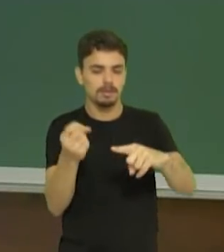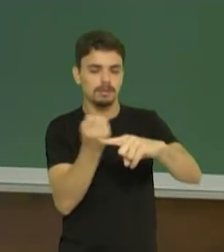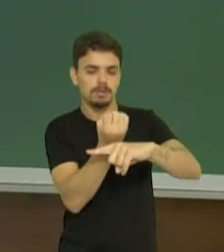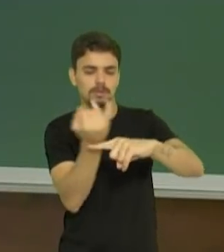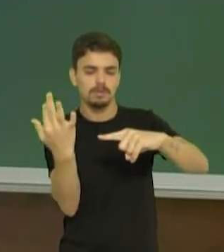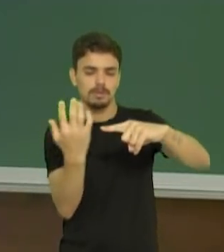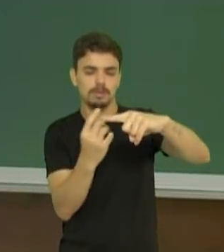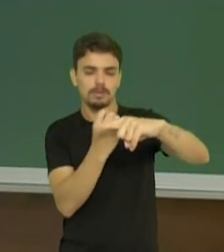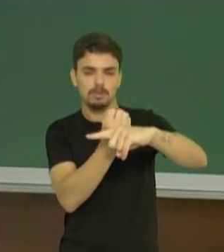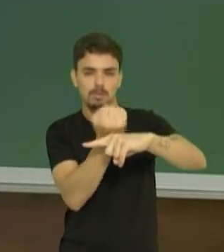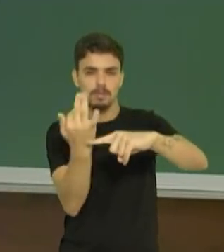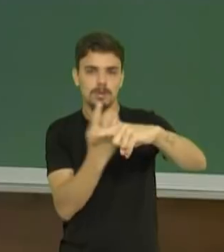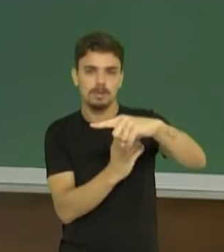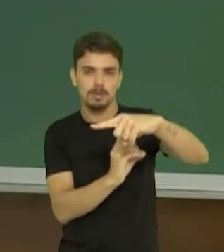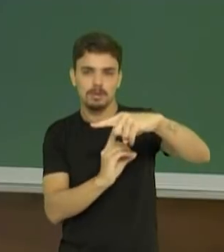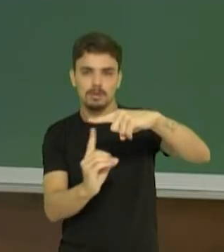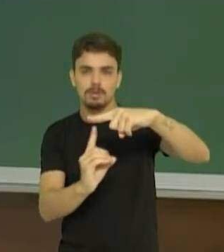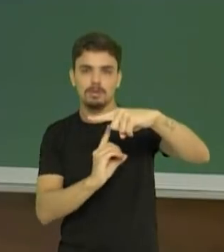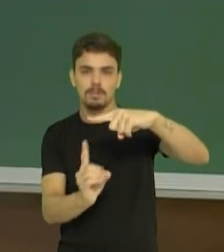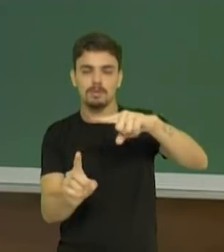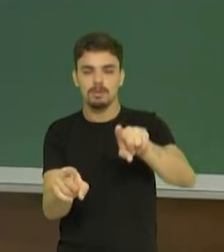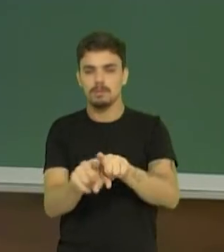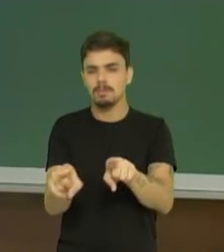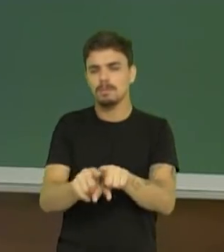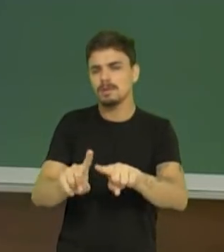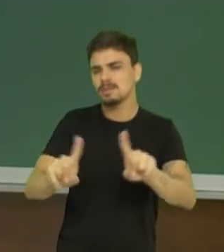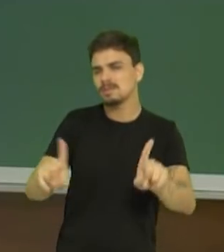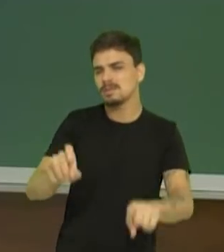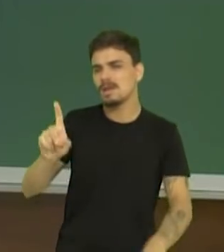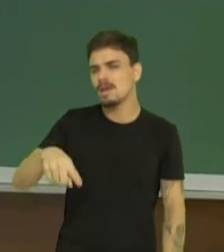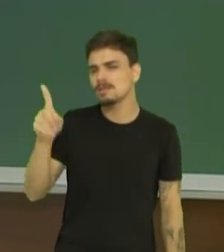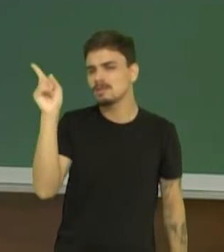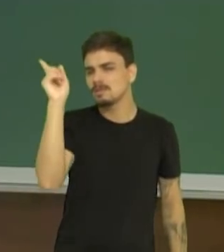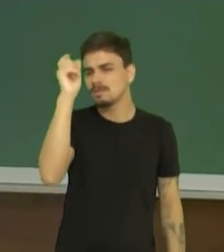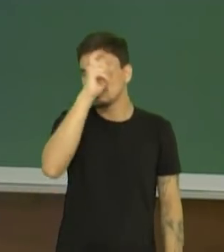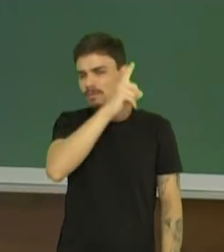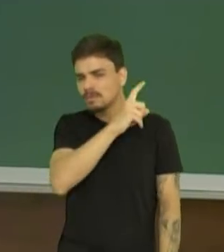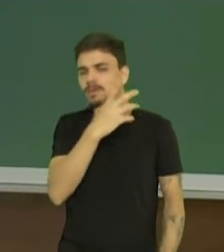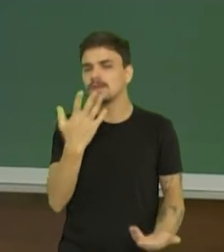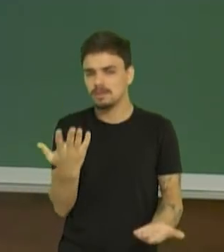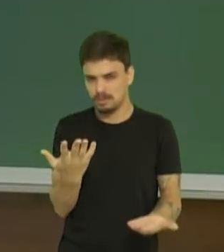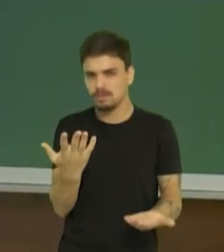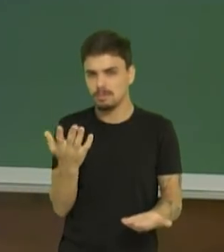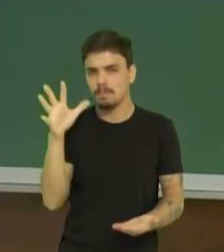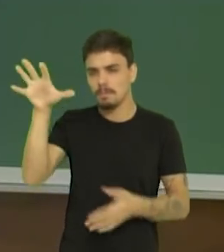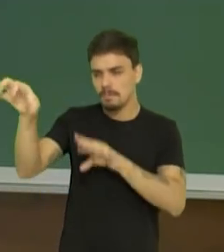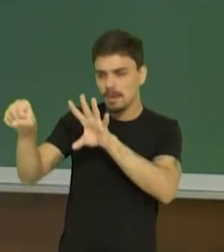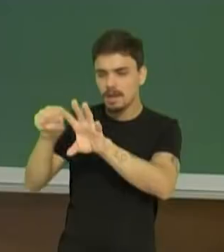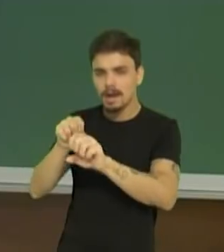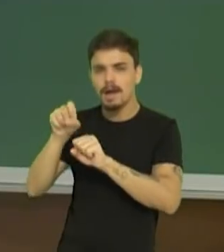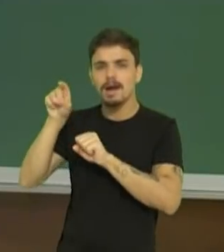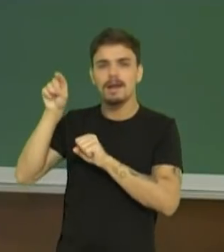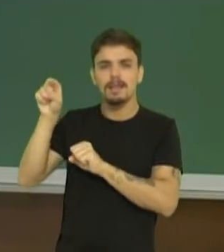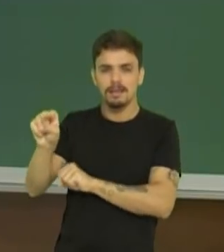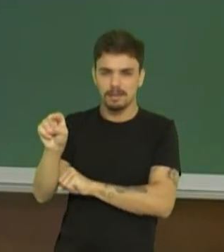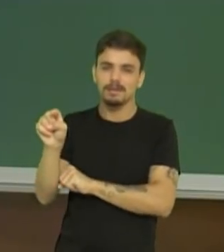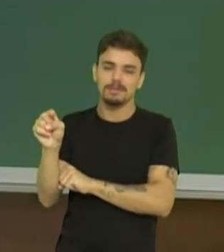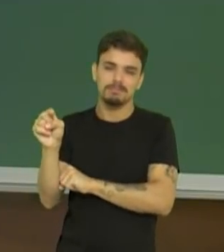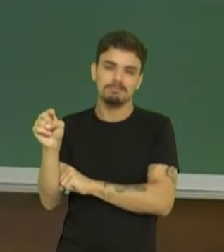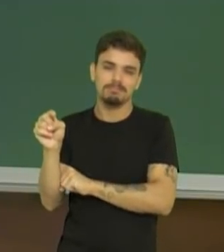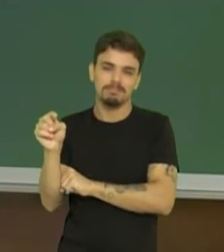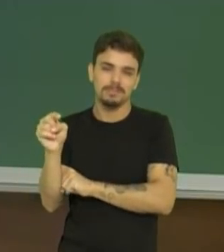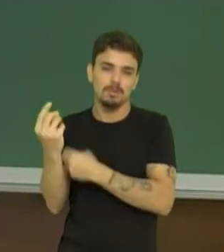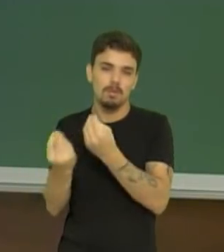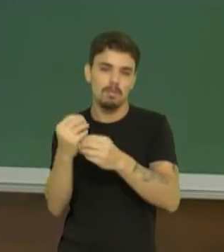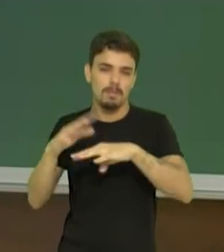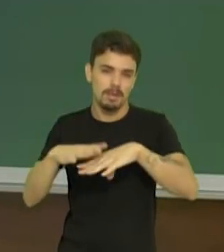isso for um pouco mais difícil de puxar lá na sua lembrança matemática, faça a divisão. Você sempre tem uma outra opção para resolver